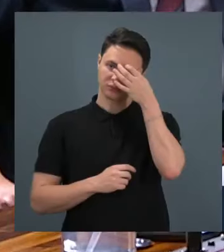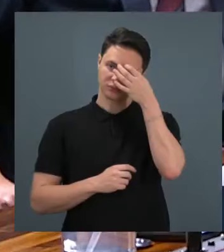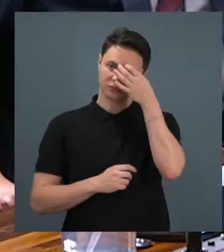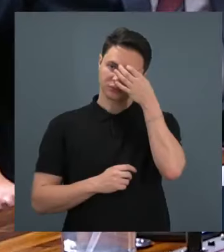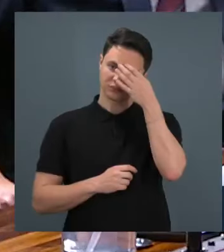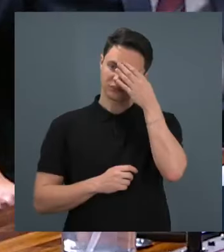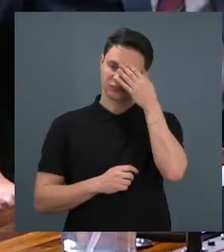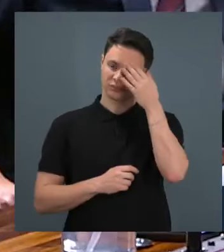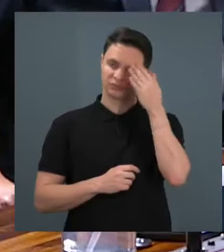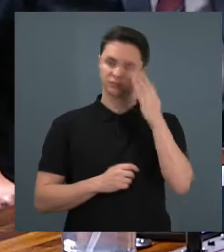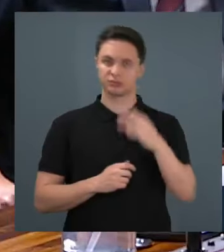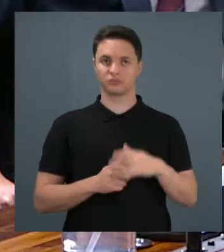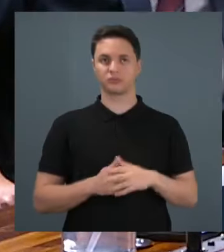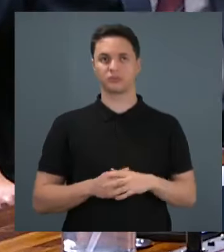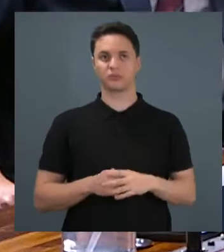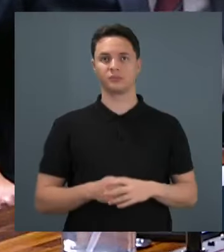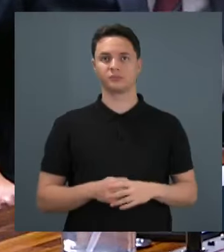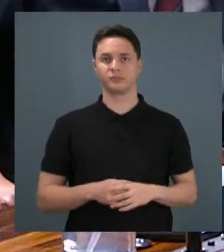Anual.